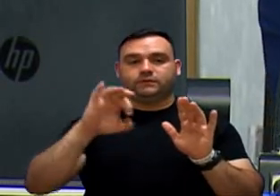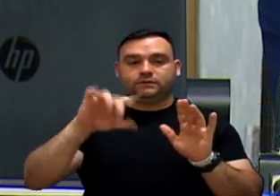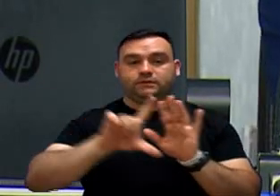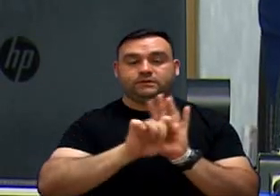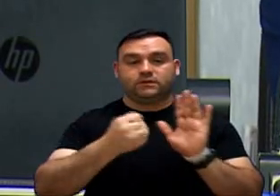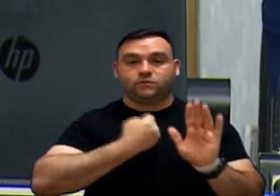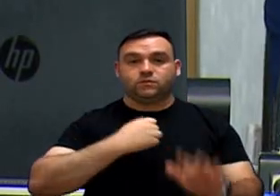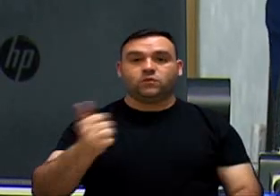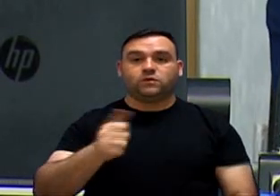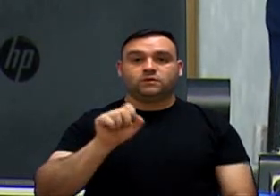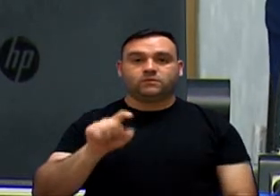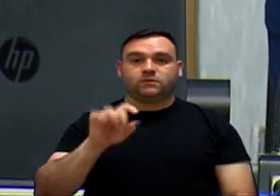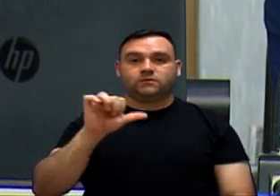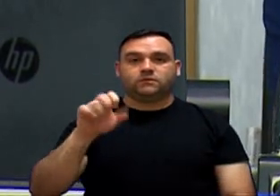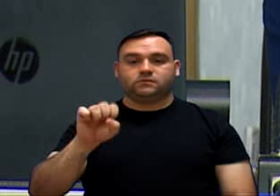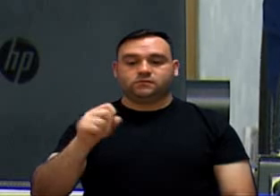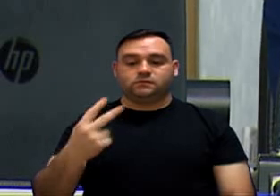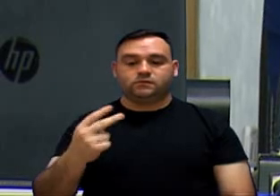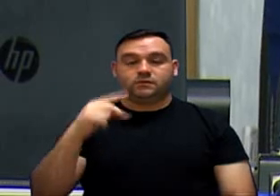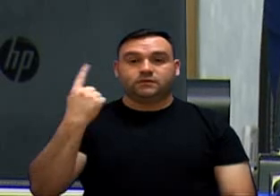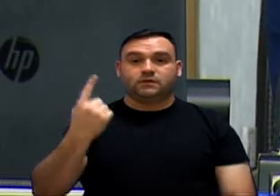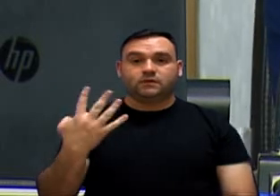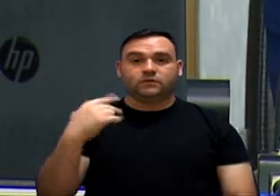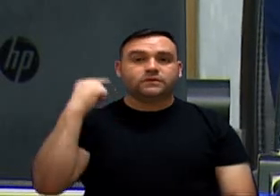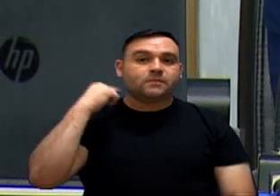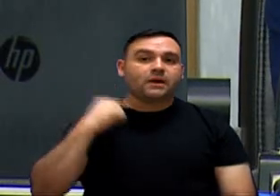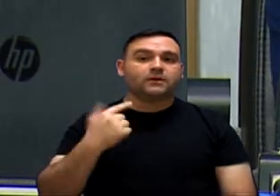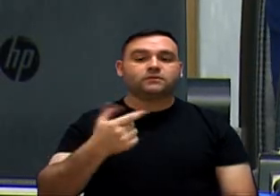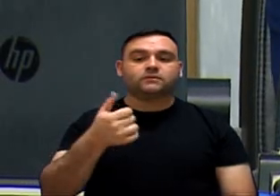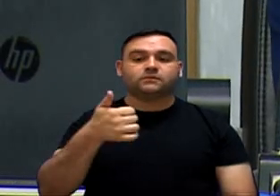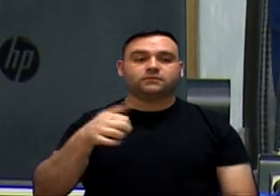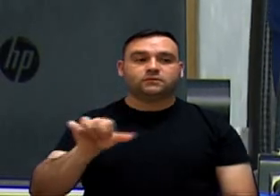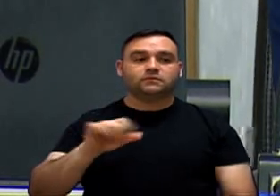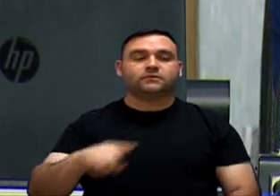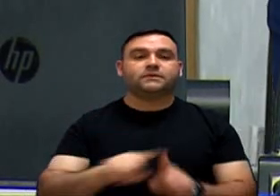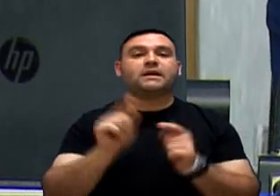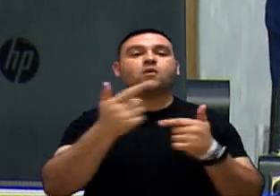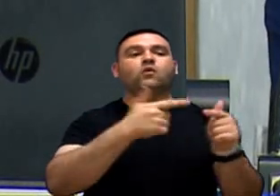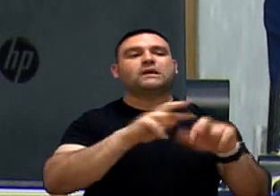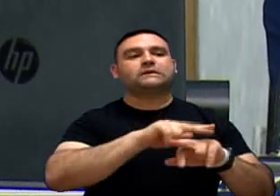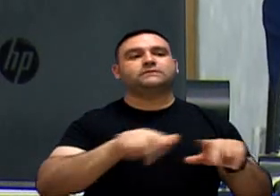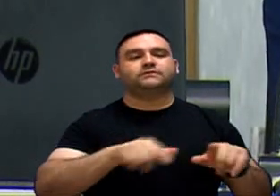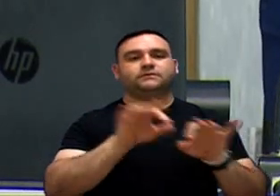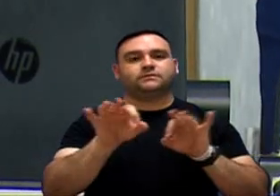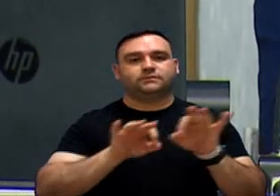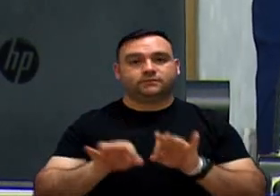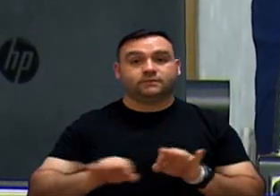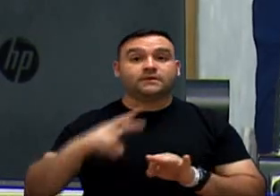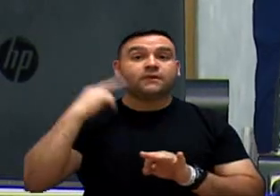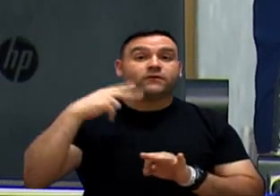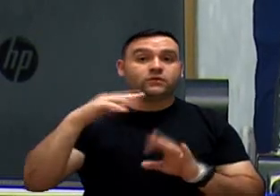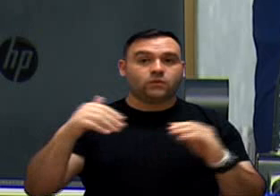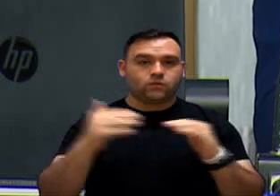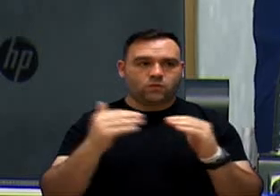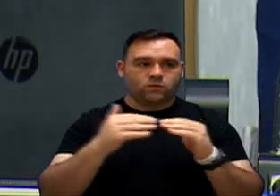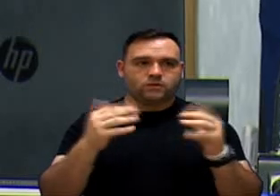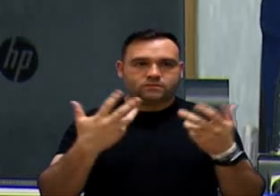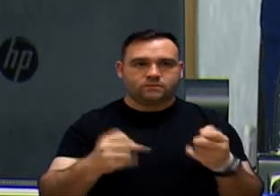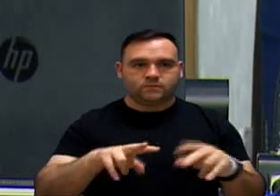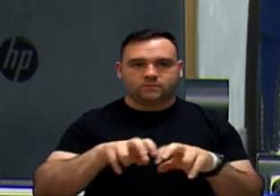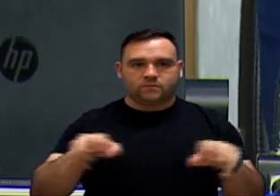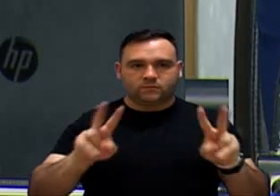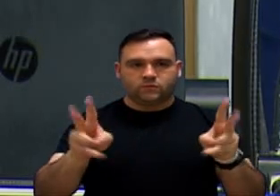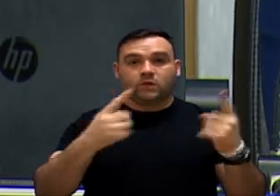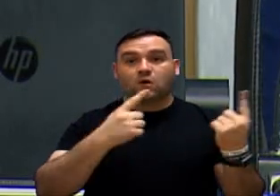número 11.982 e 14 de maio de 2019 e de outras providências. Vereadores que concordam, permaneçam como estão,